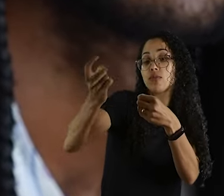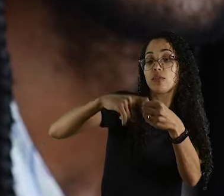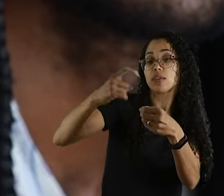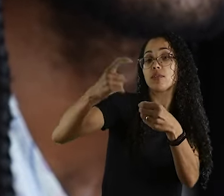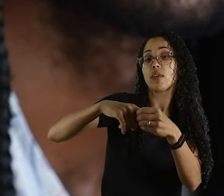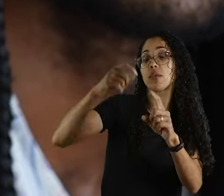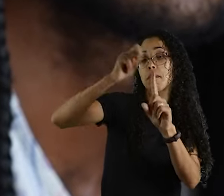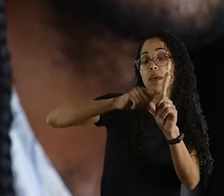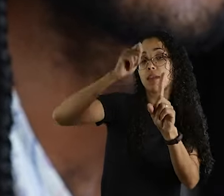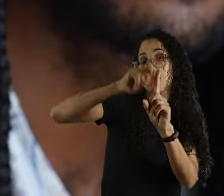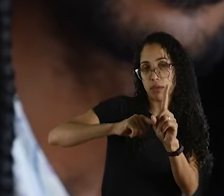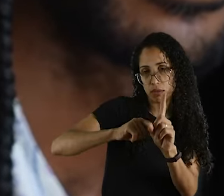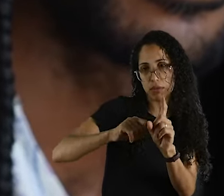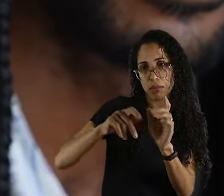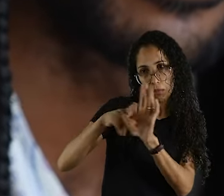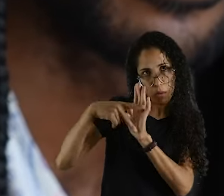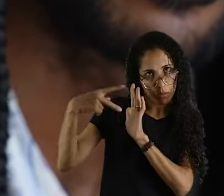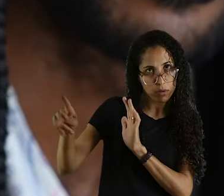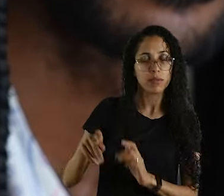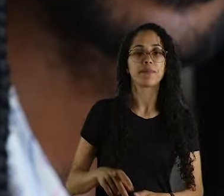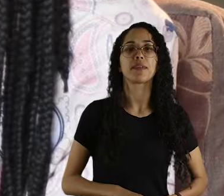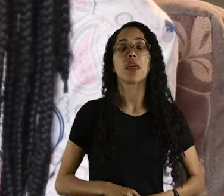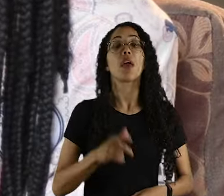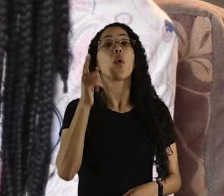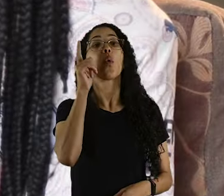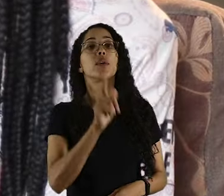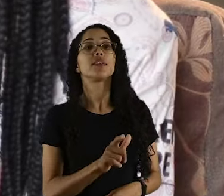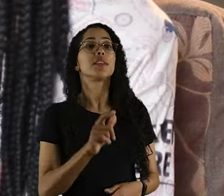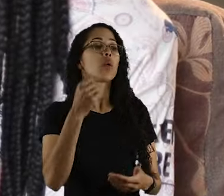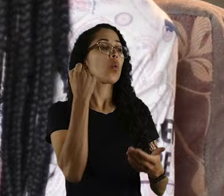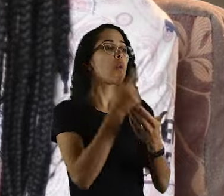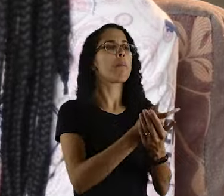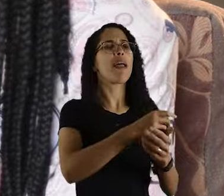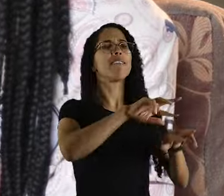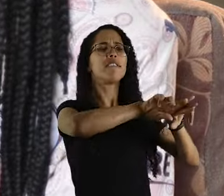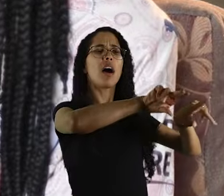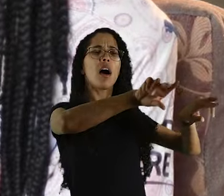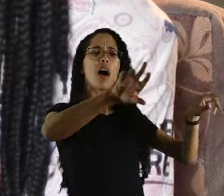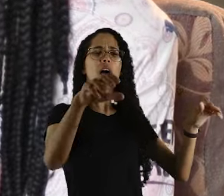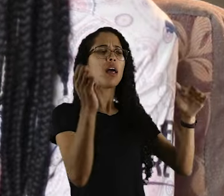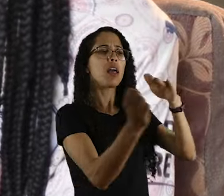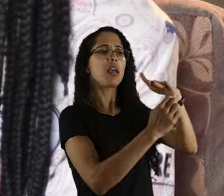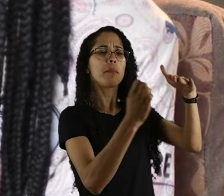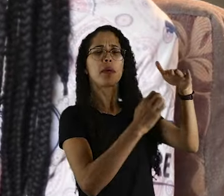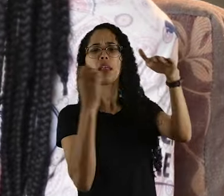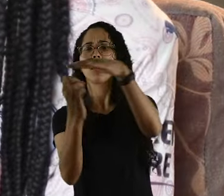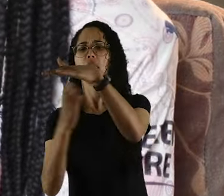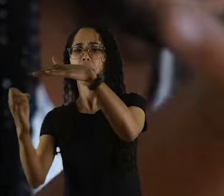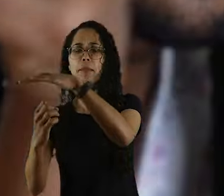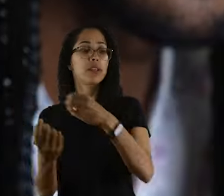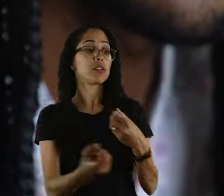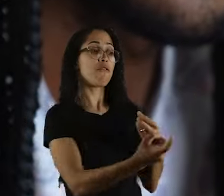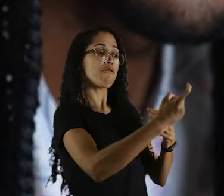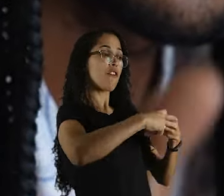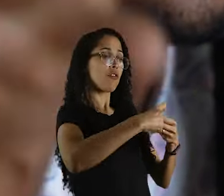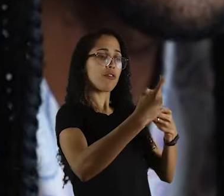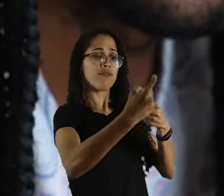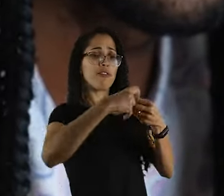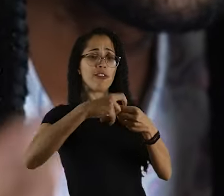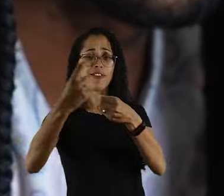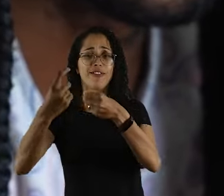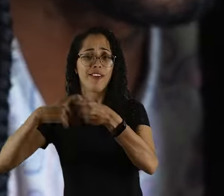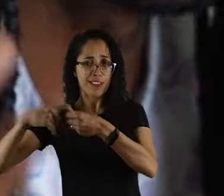posso estar comprando várias partes de várias empresas, eu vou ter um retorno, porque eu vou estar comprando aquilo dali e todo mês